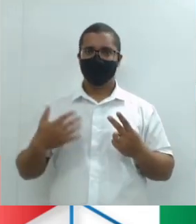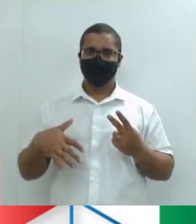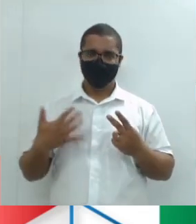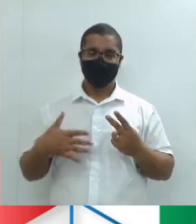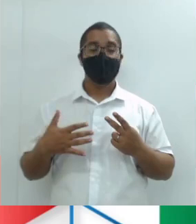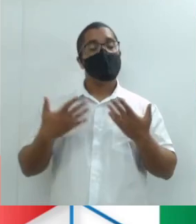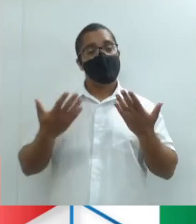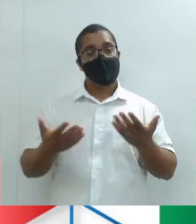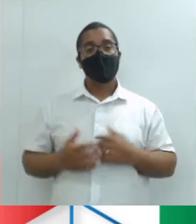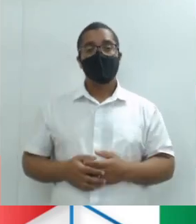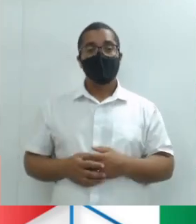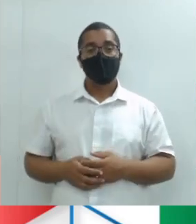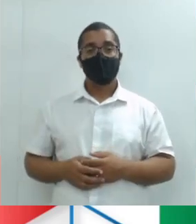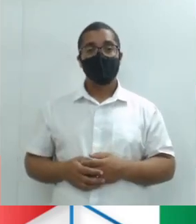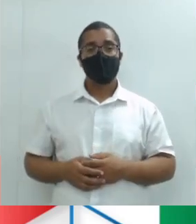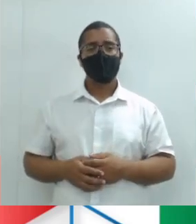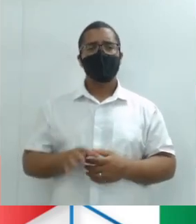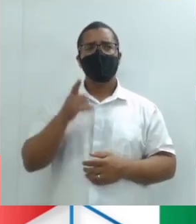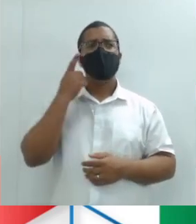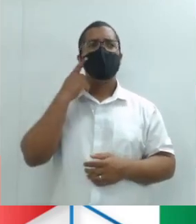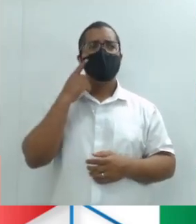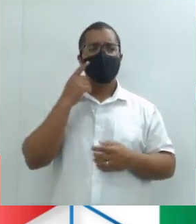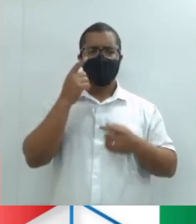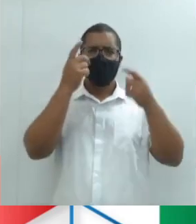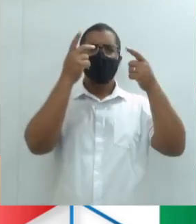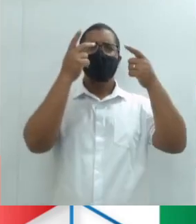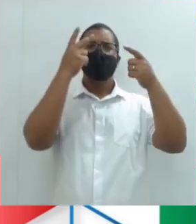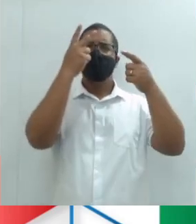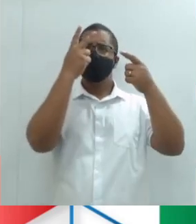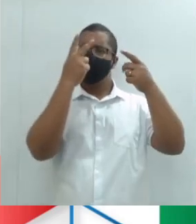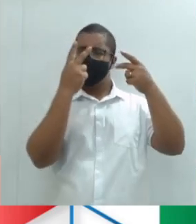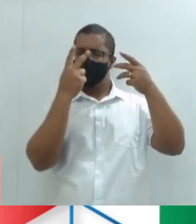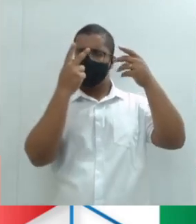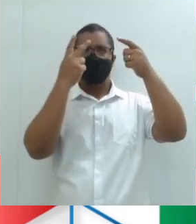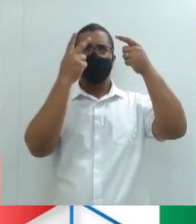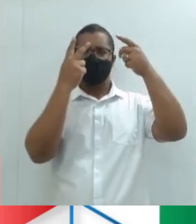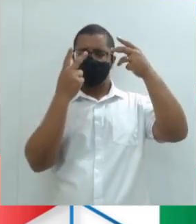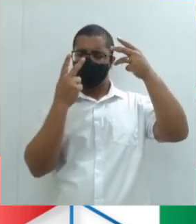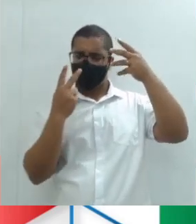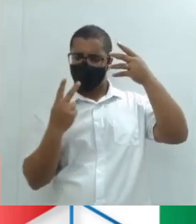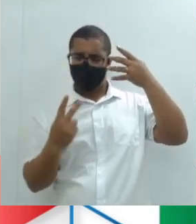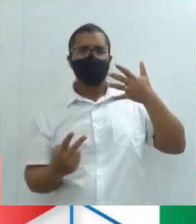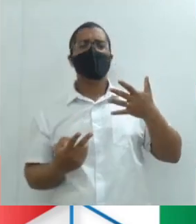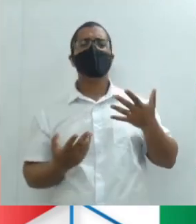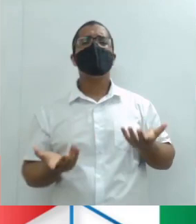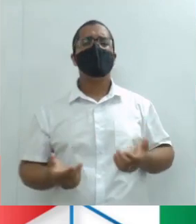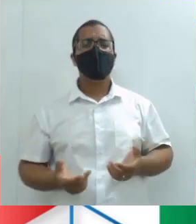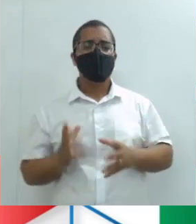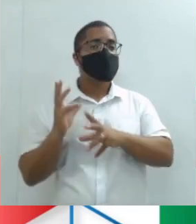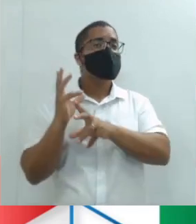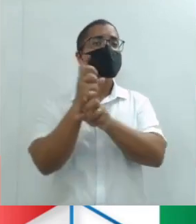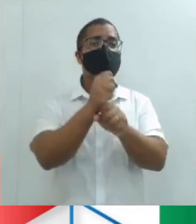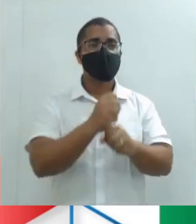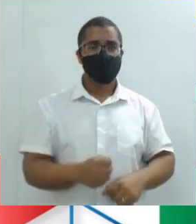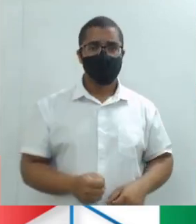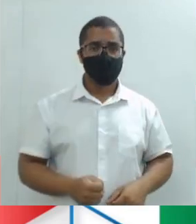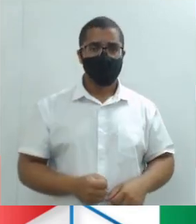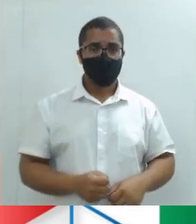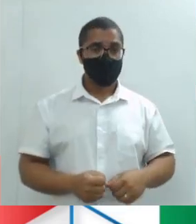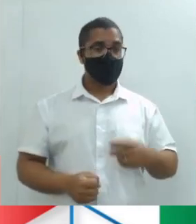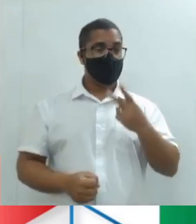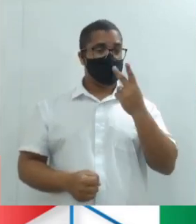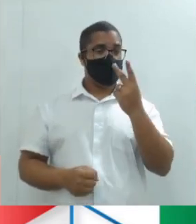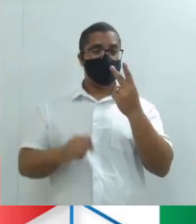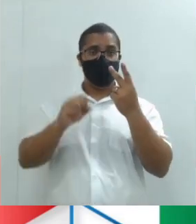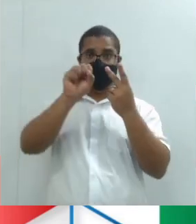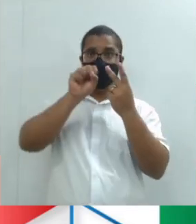Agora, ó, conta aí, quantos 2 aparecem na multiplicação entre si? Observe, 2 elevado